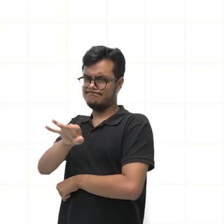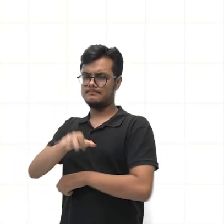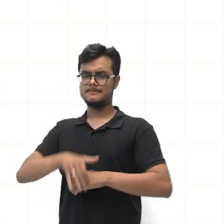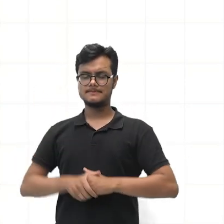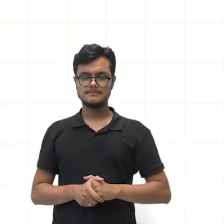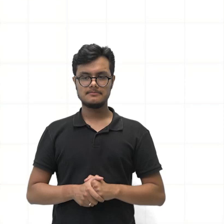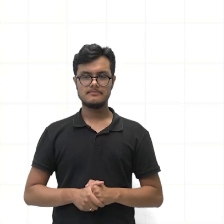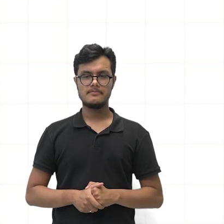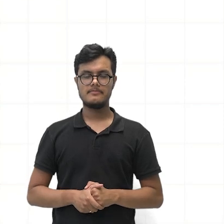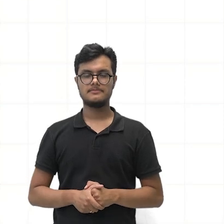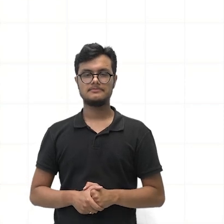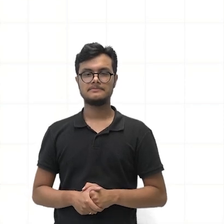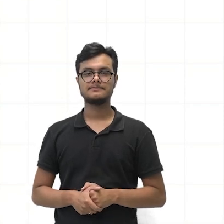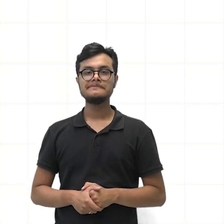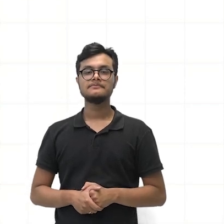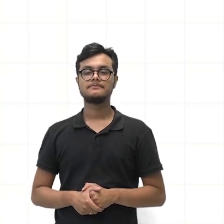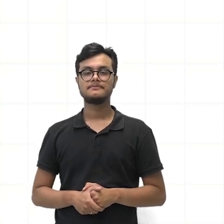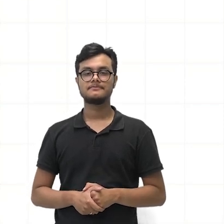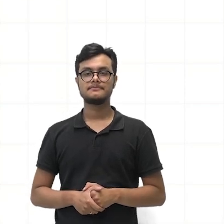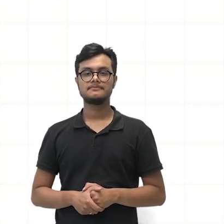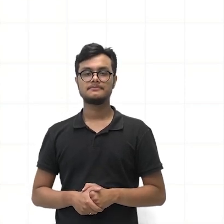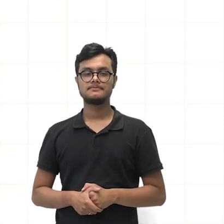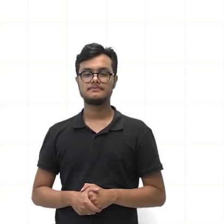Certo? Muito bem.